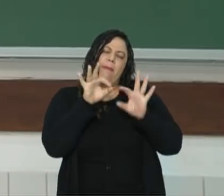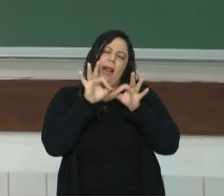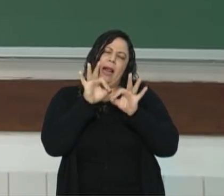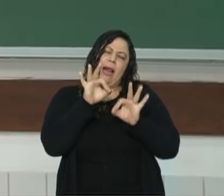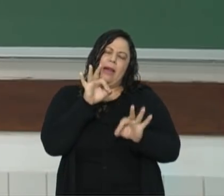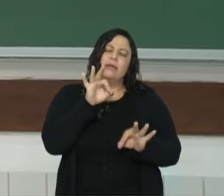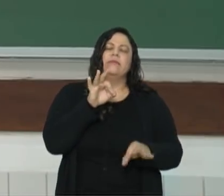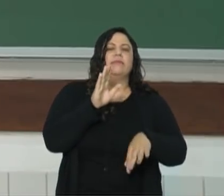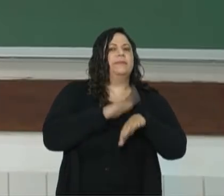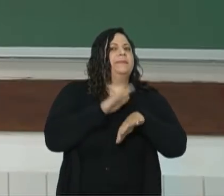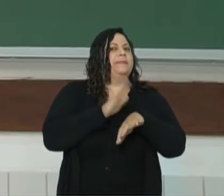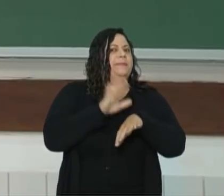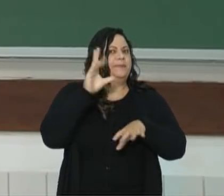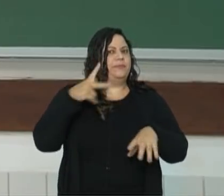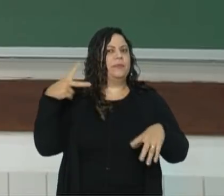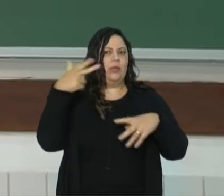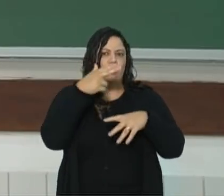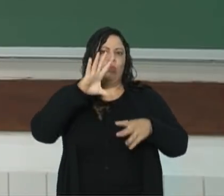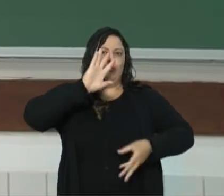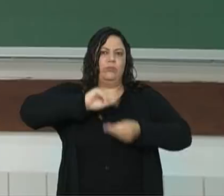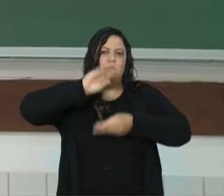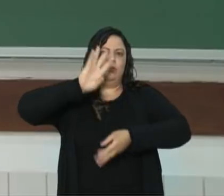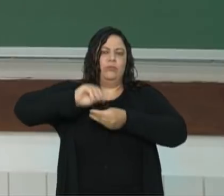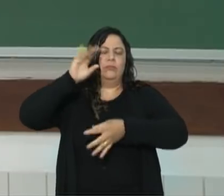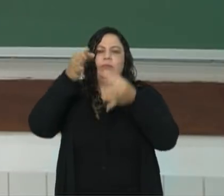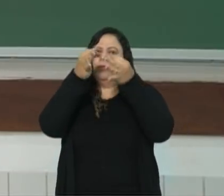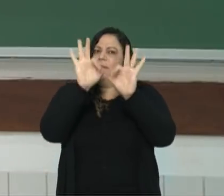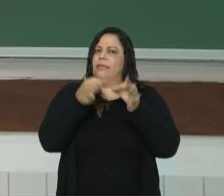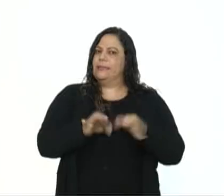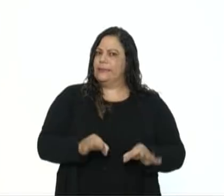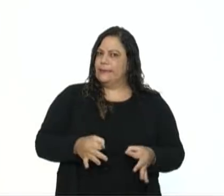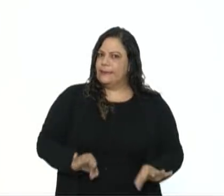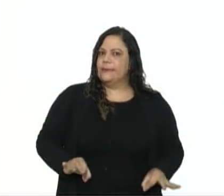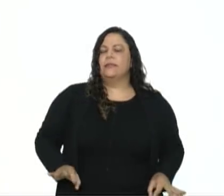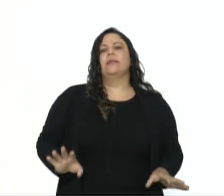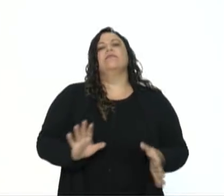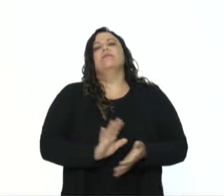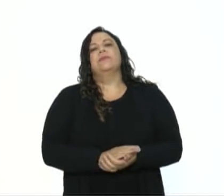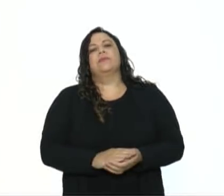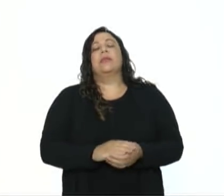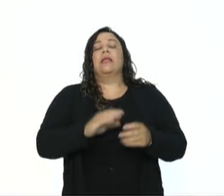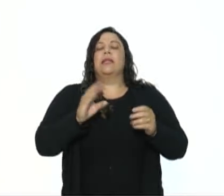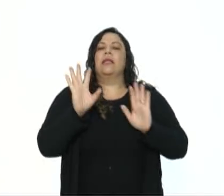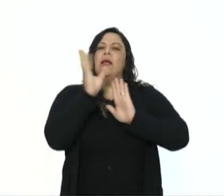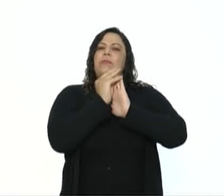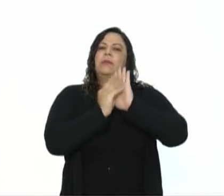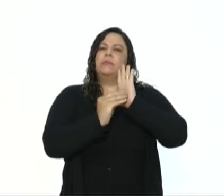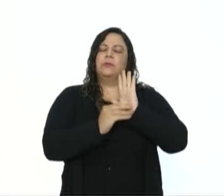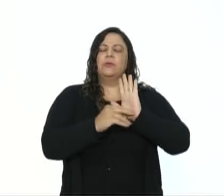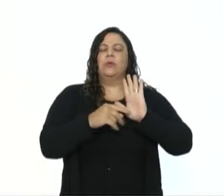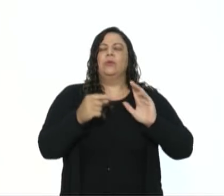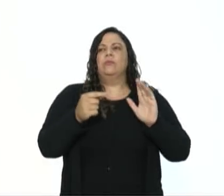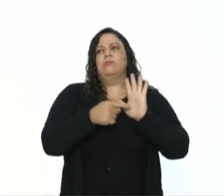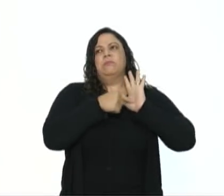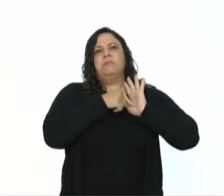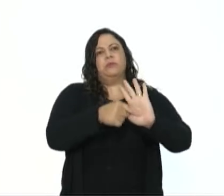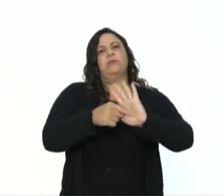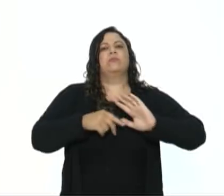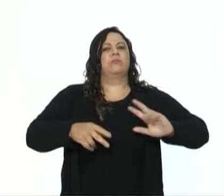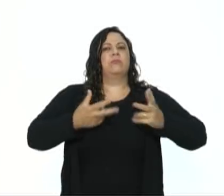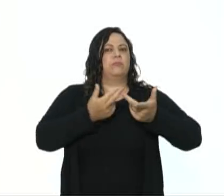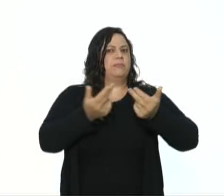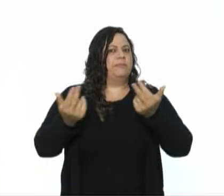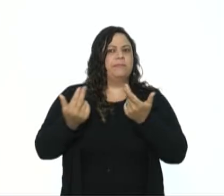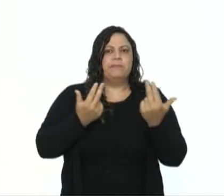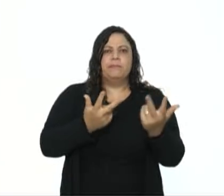que está aqui. Então ela é mais detalhada. Porém, apresenta os mesmos elementos que a notícia no